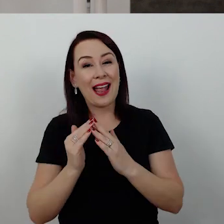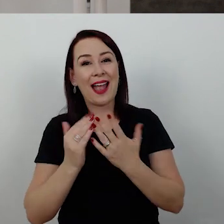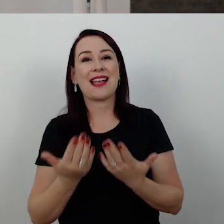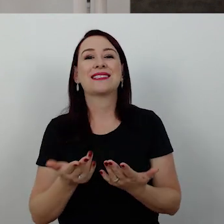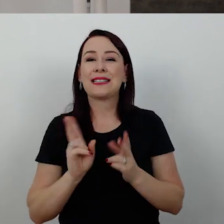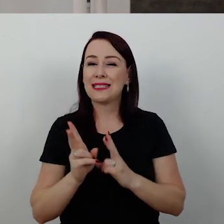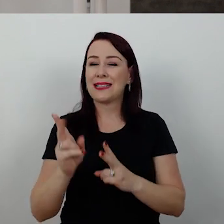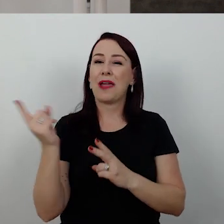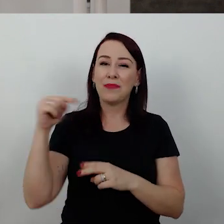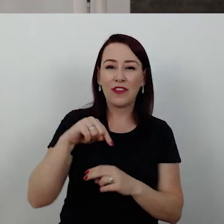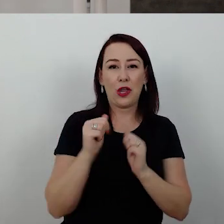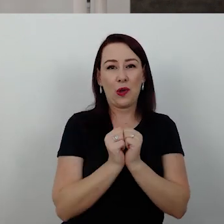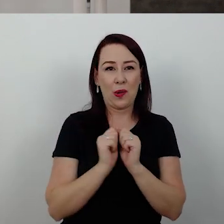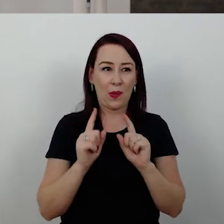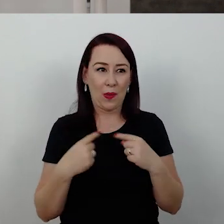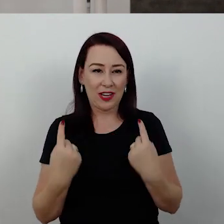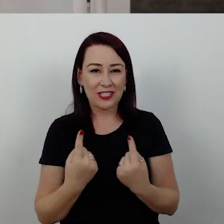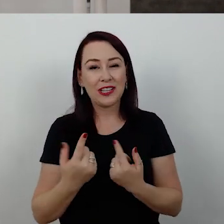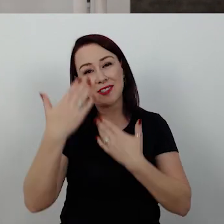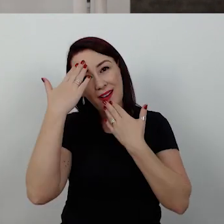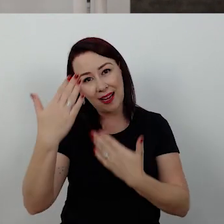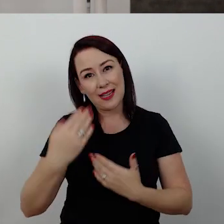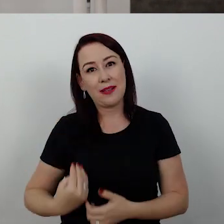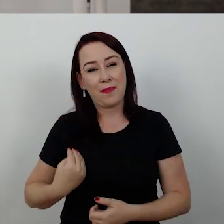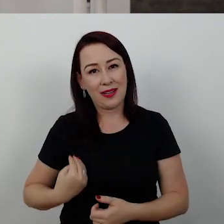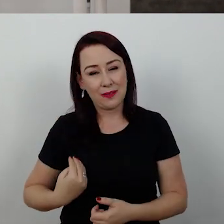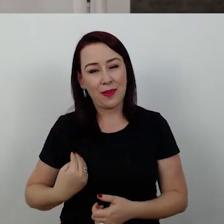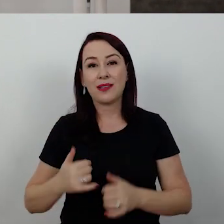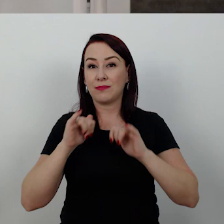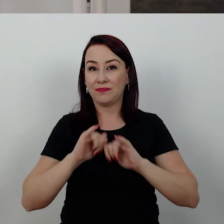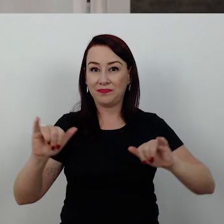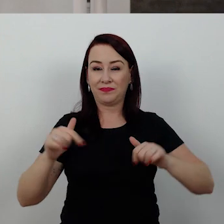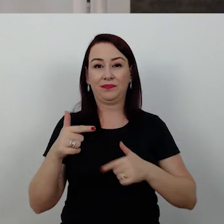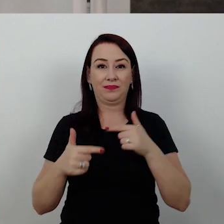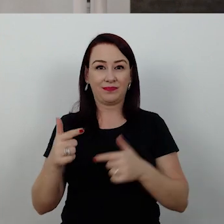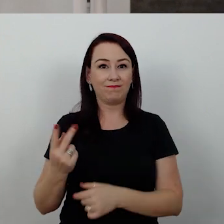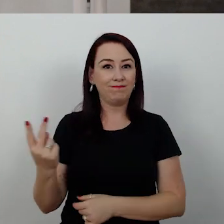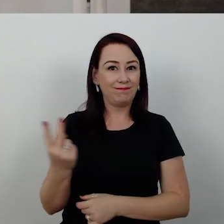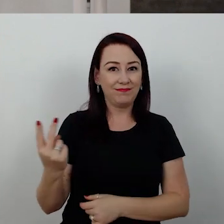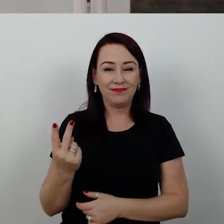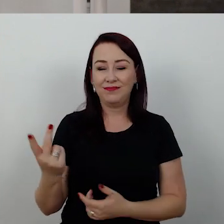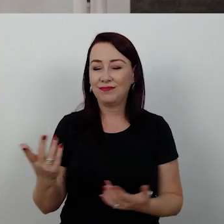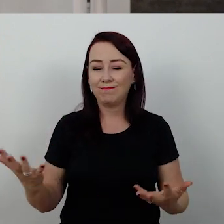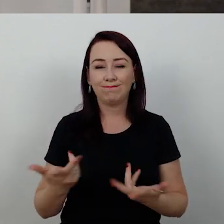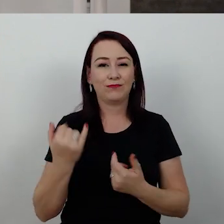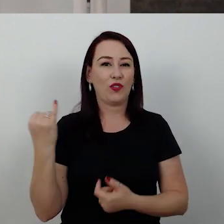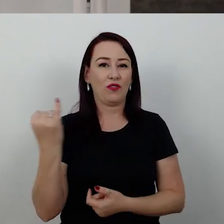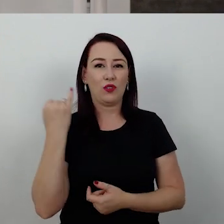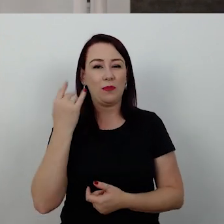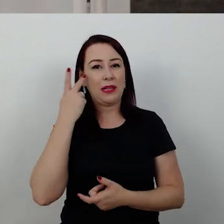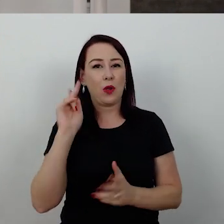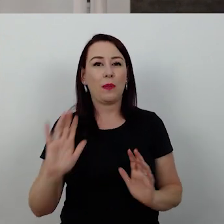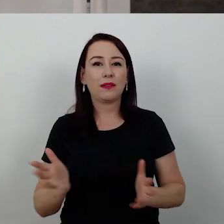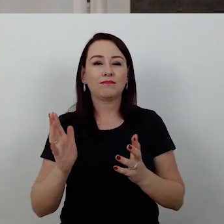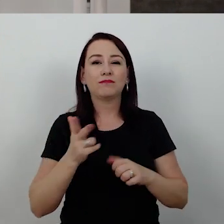ainda trabalha, está sempre aqui conosco. Agradecer também a participação, dizer que o trabalho de vocês é fundamental, a Film Commission de Belo